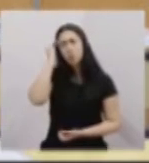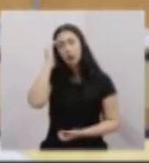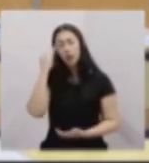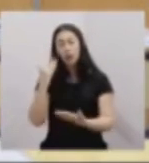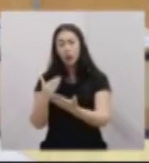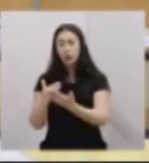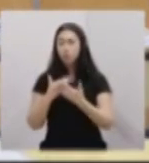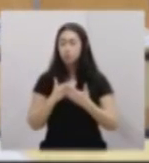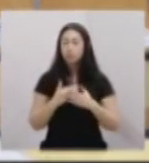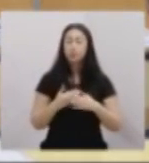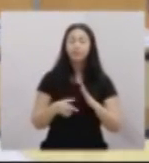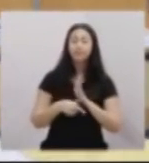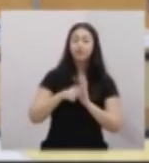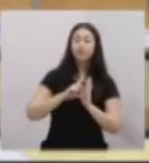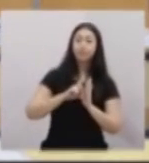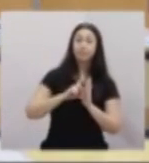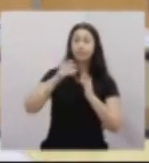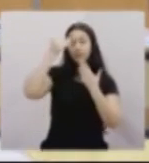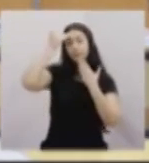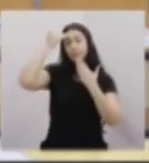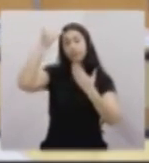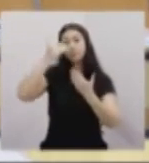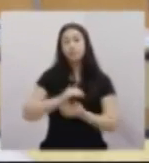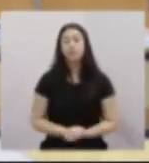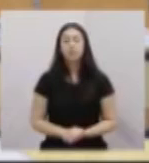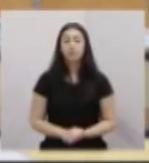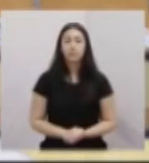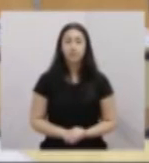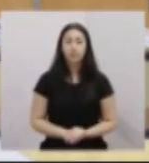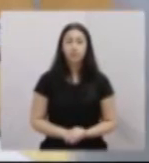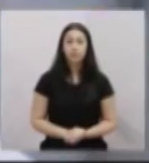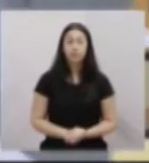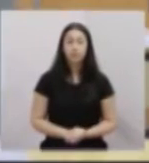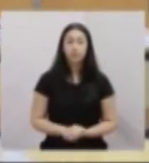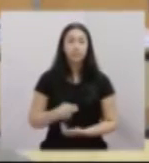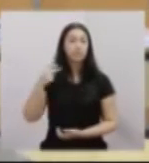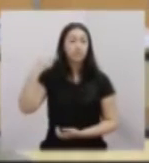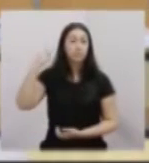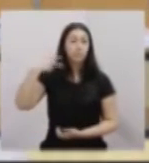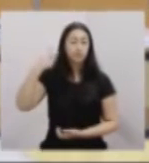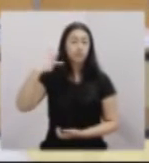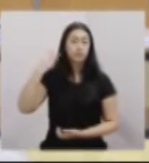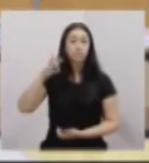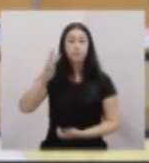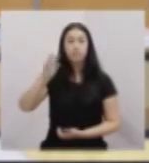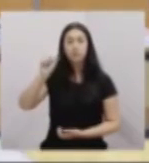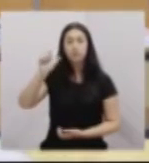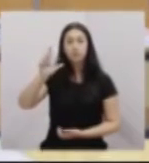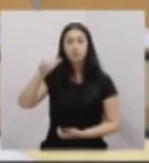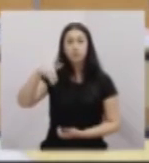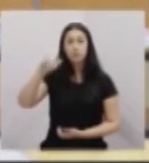préstimos da EDP e, antecipando o agradecimento pela atenção dispensada, subscrevemos: autoria vereador